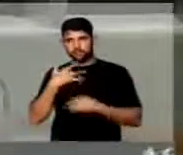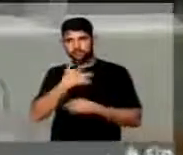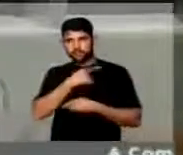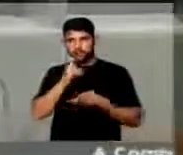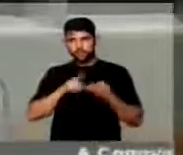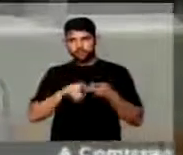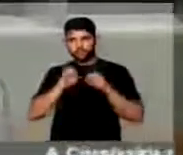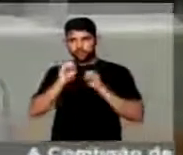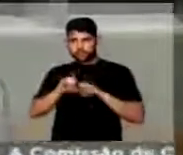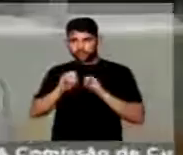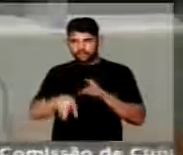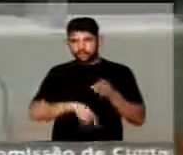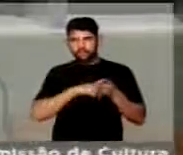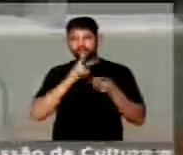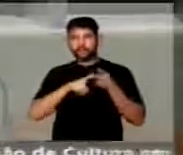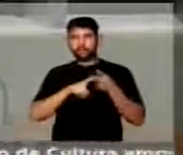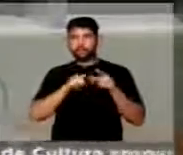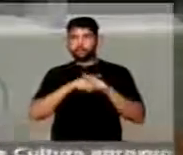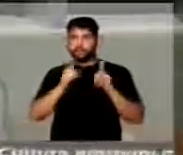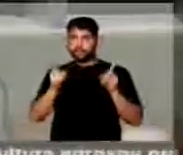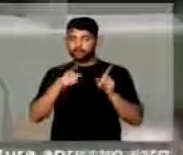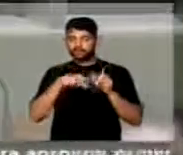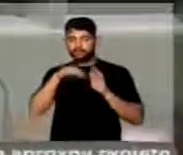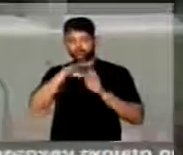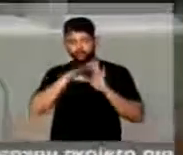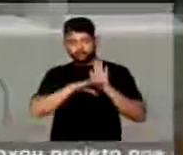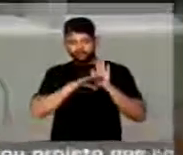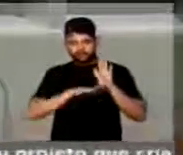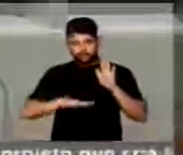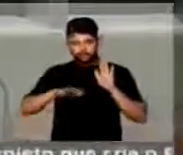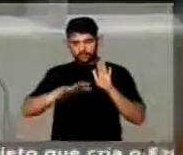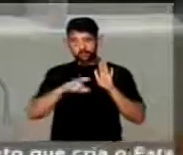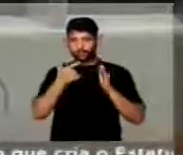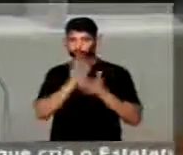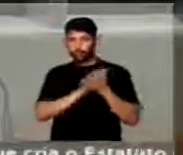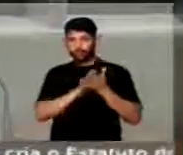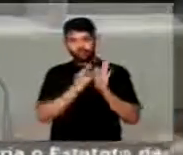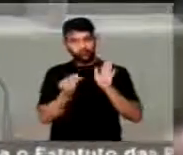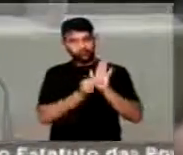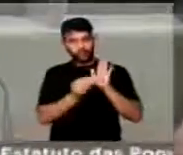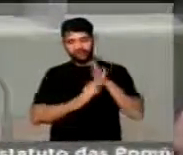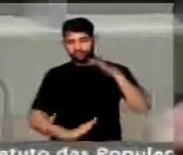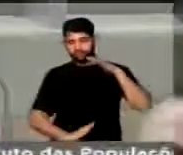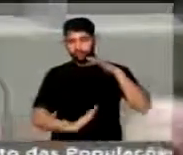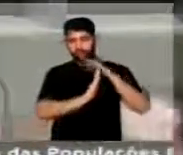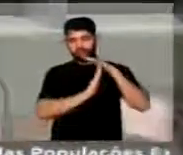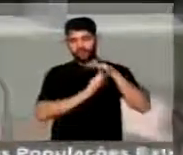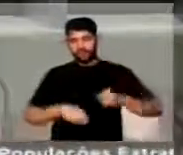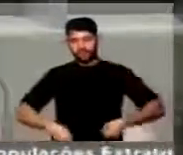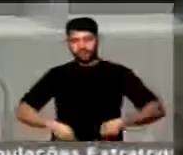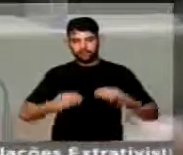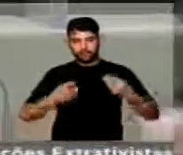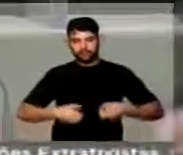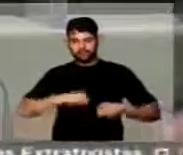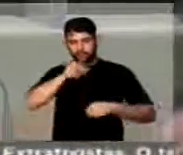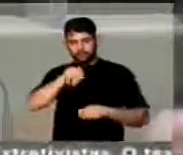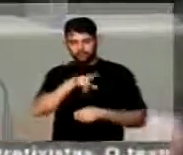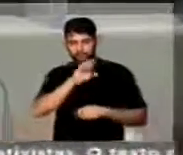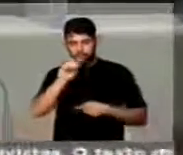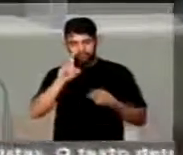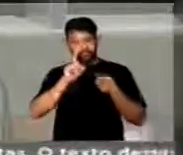e educação. Mas no plano não tem teto para o gasto com